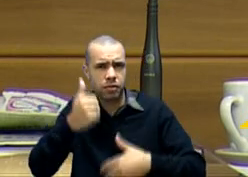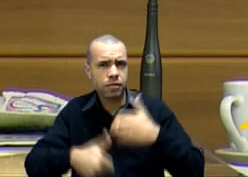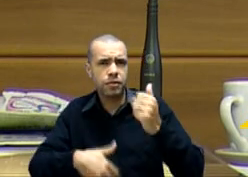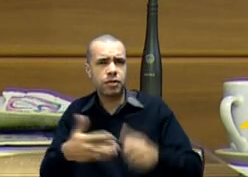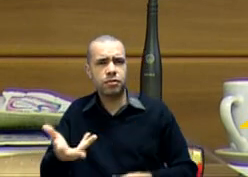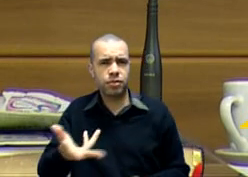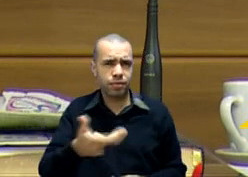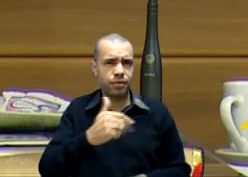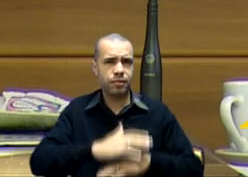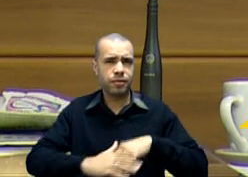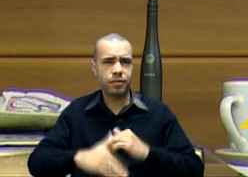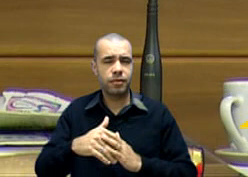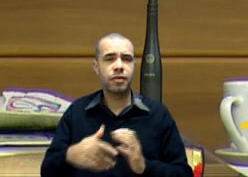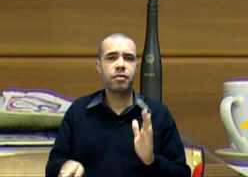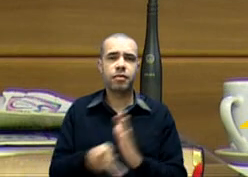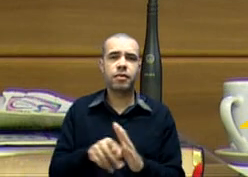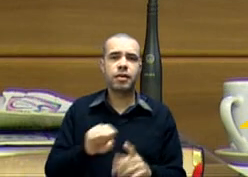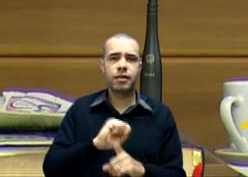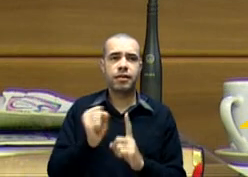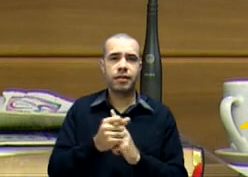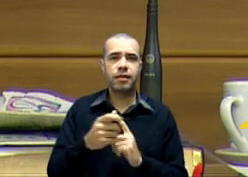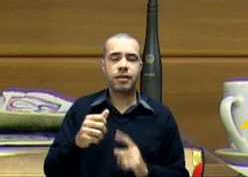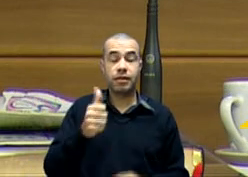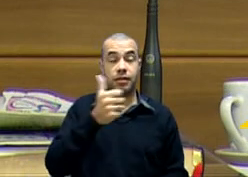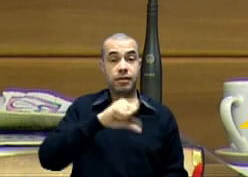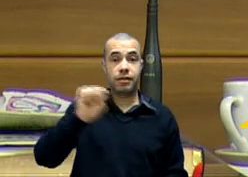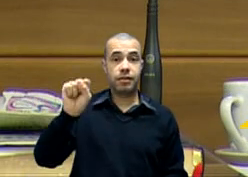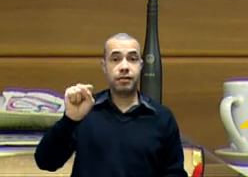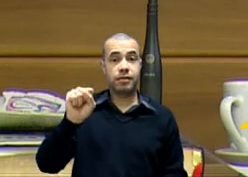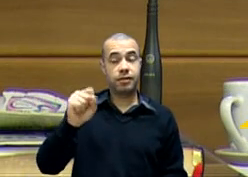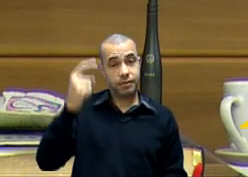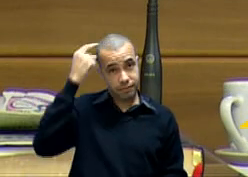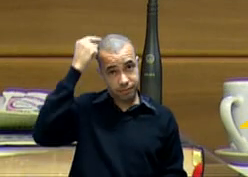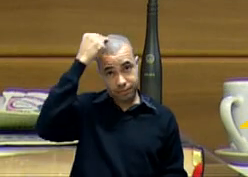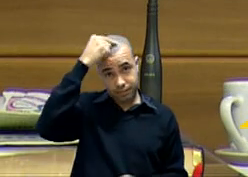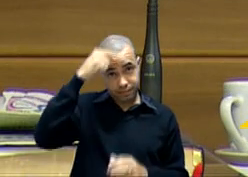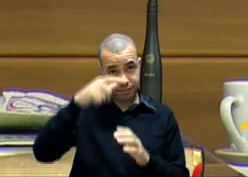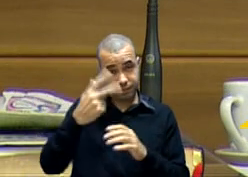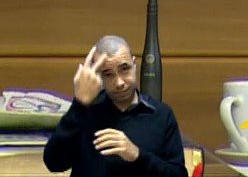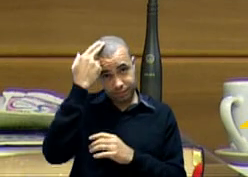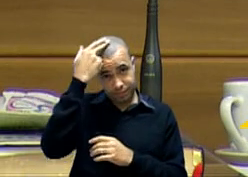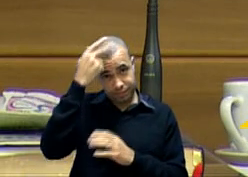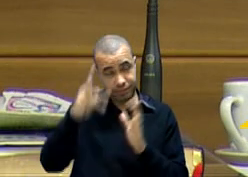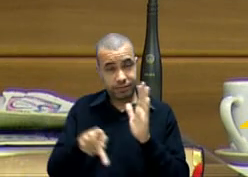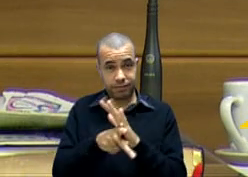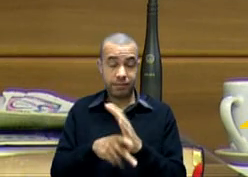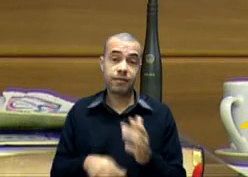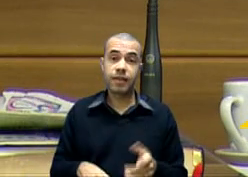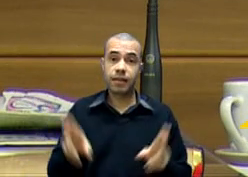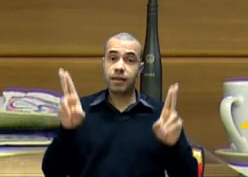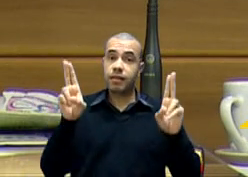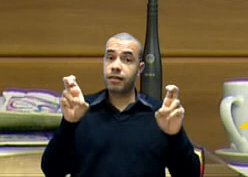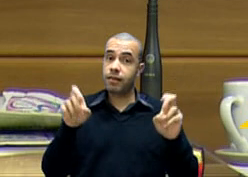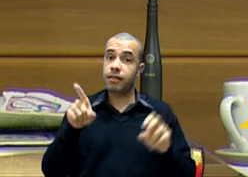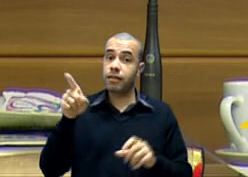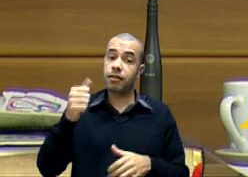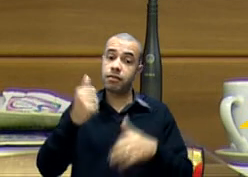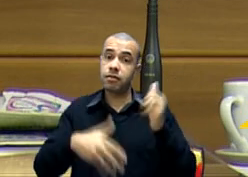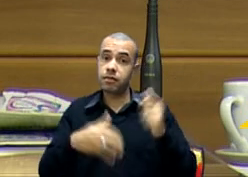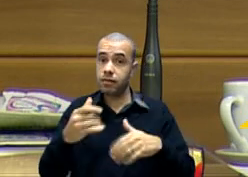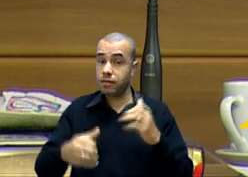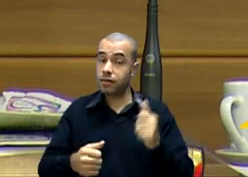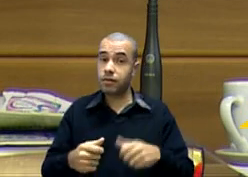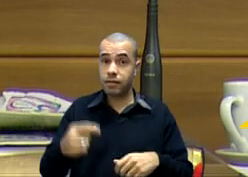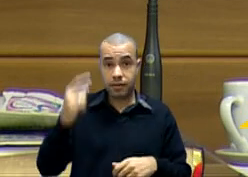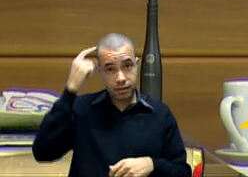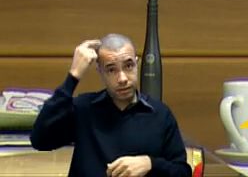da Associação Brasileira de Cirurgia da Restauração Capilar, BCRC, com o tema, abre aspas, abordagem